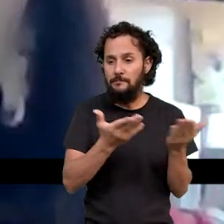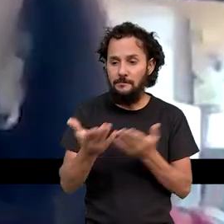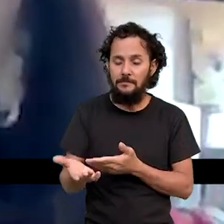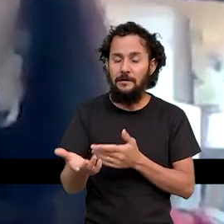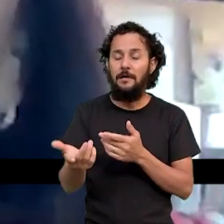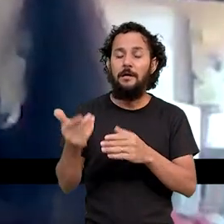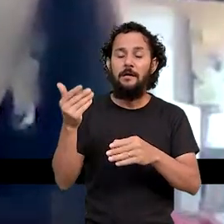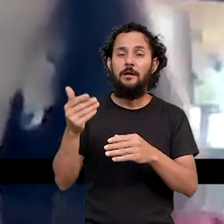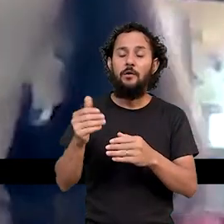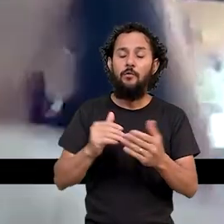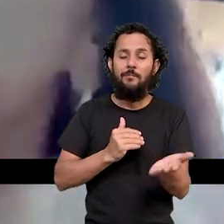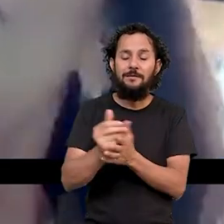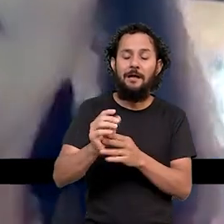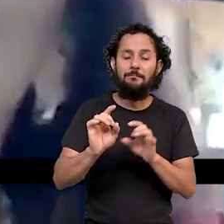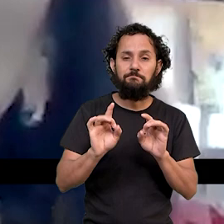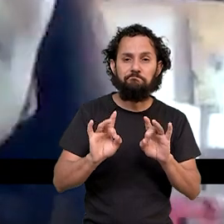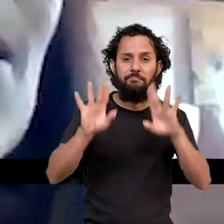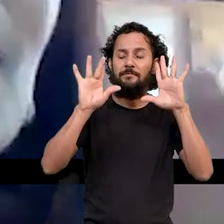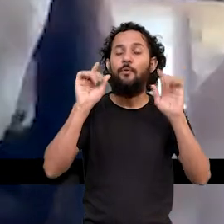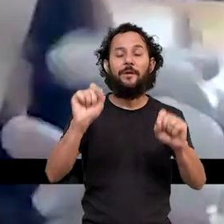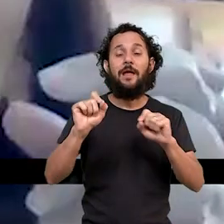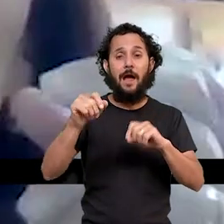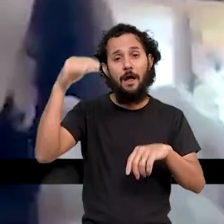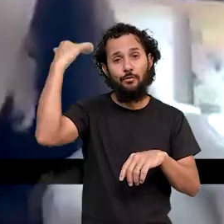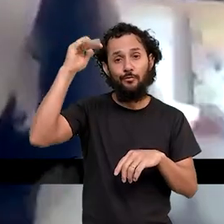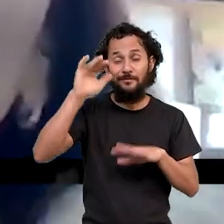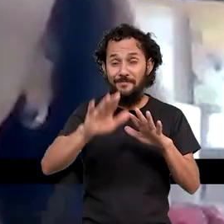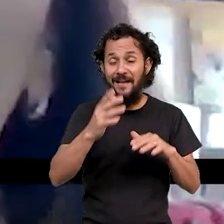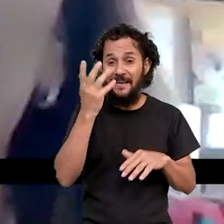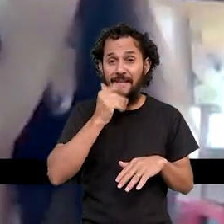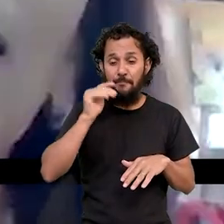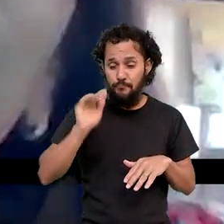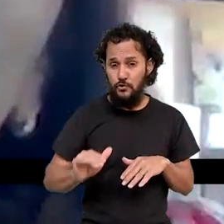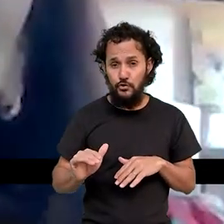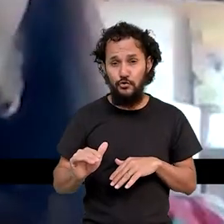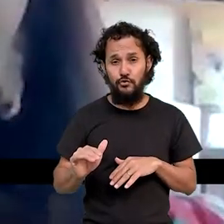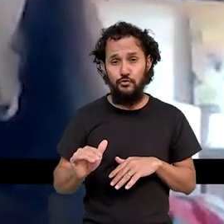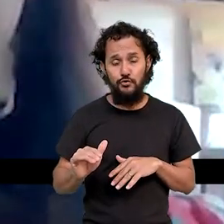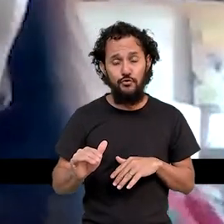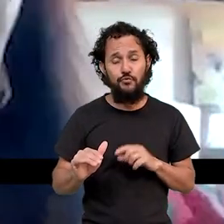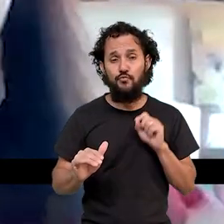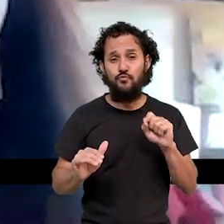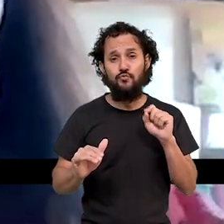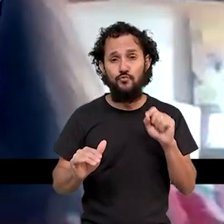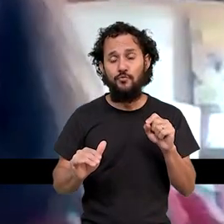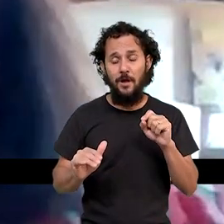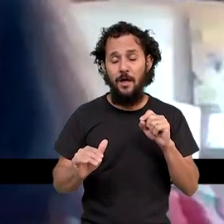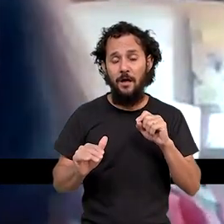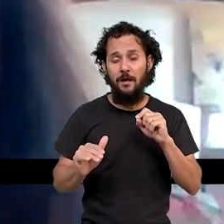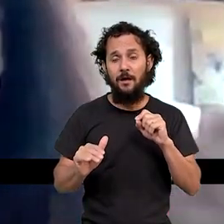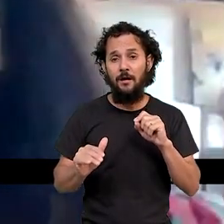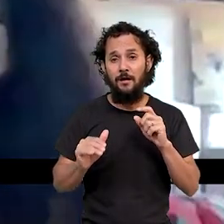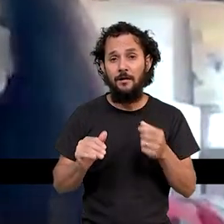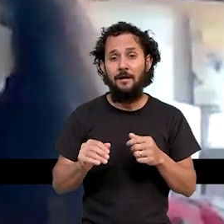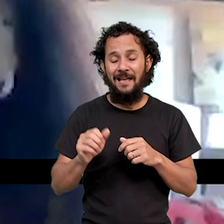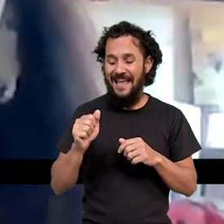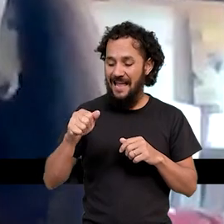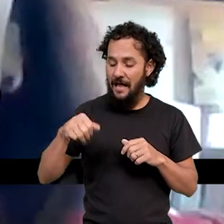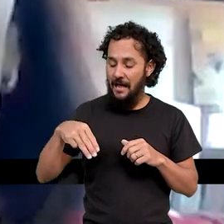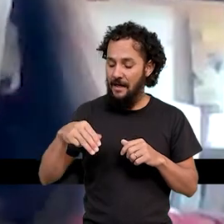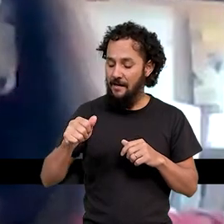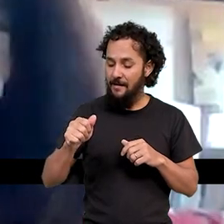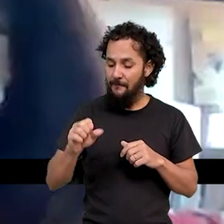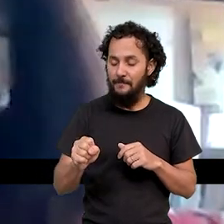mundo adulto. Especialmente as crianças pequenas, elas eram entregues às